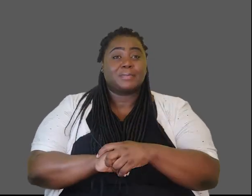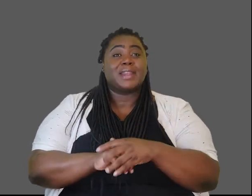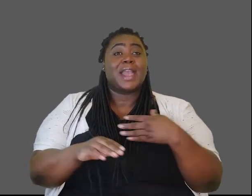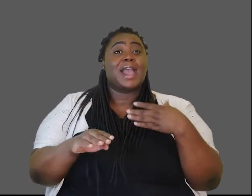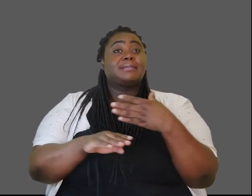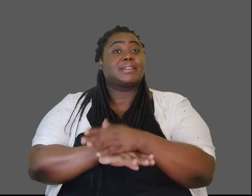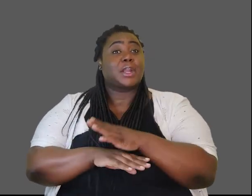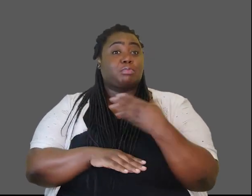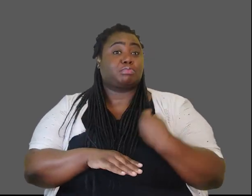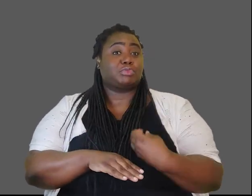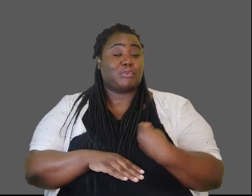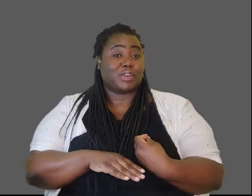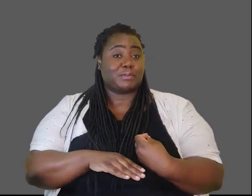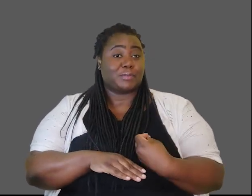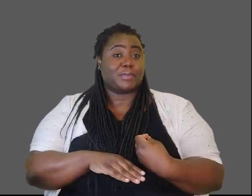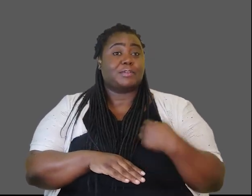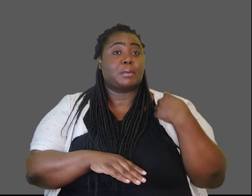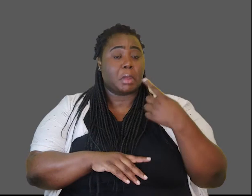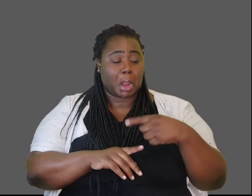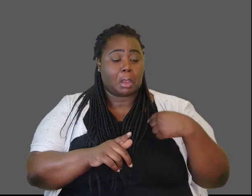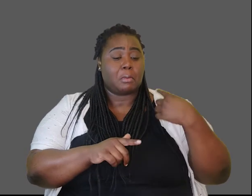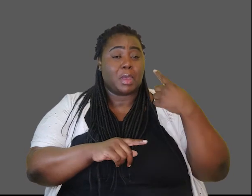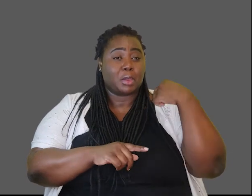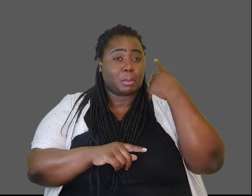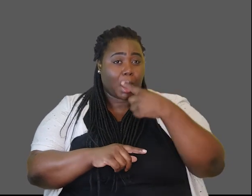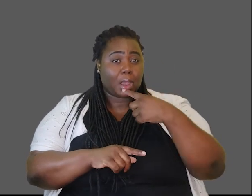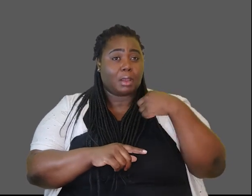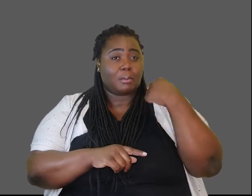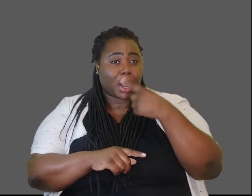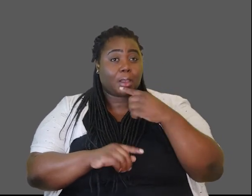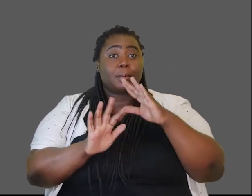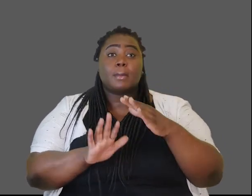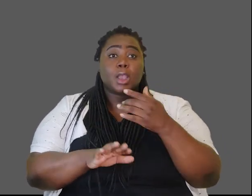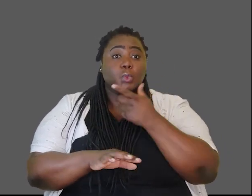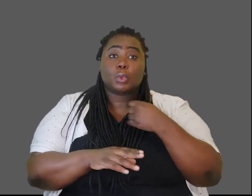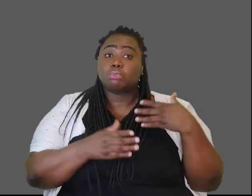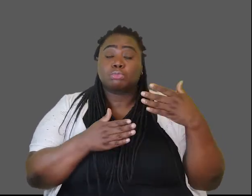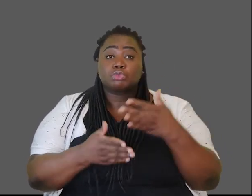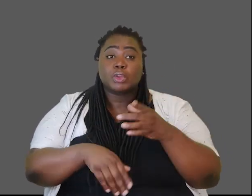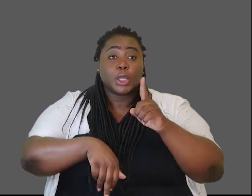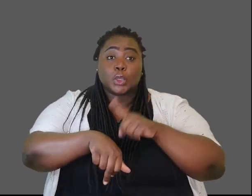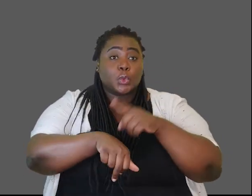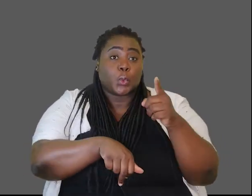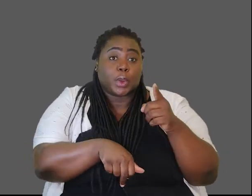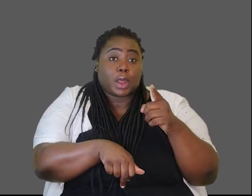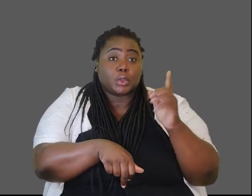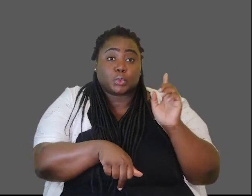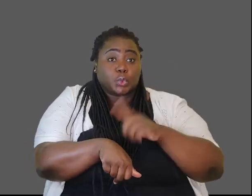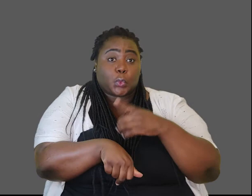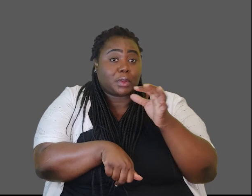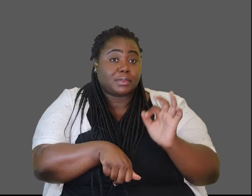Entramos com o programa no ar, pá, vai gastando tempo, né? Só que o homem não desceu na Lua no horário